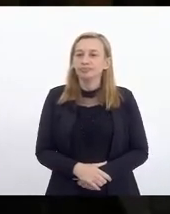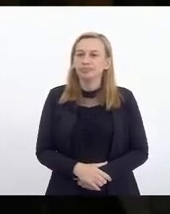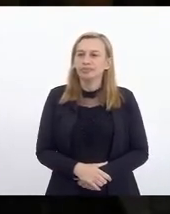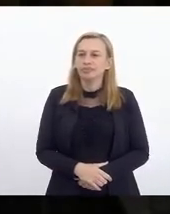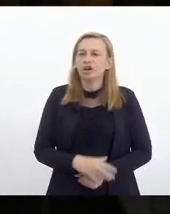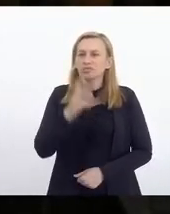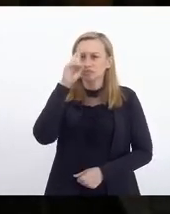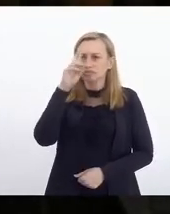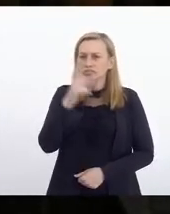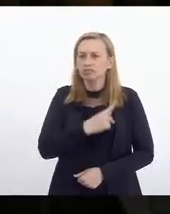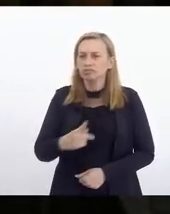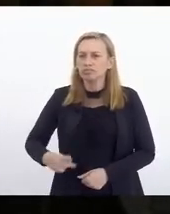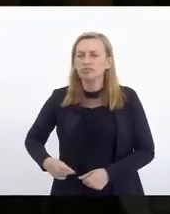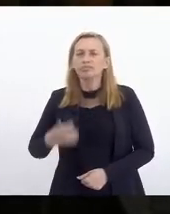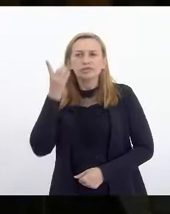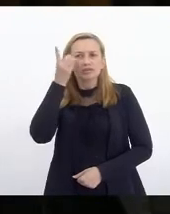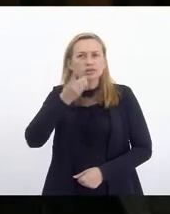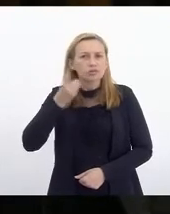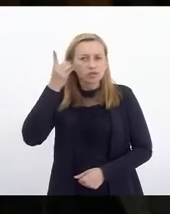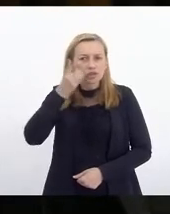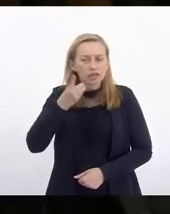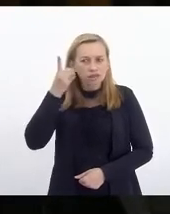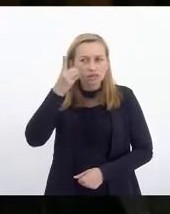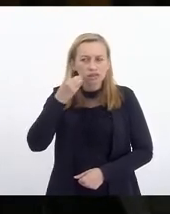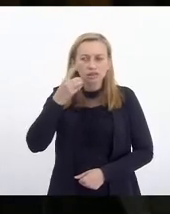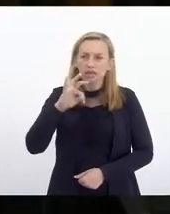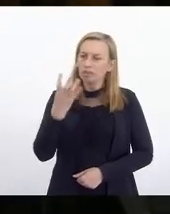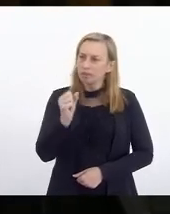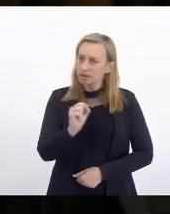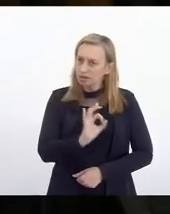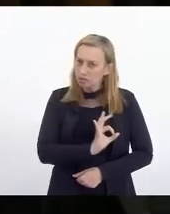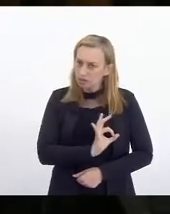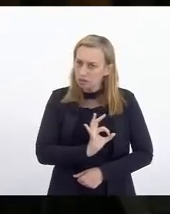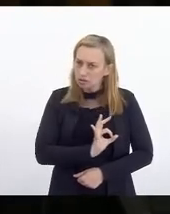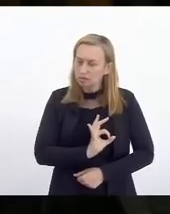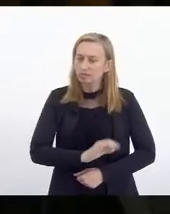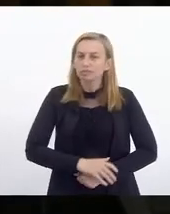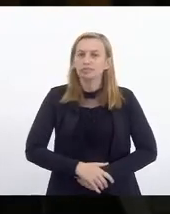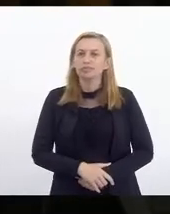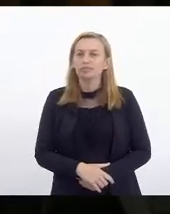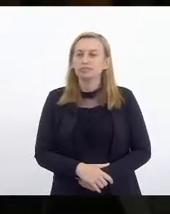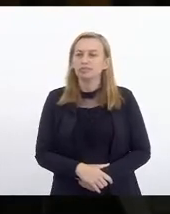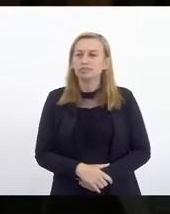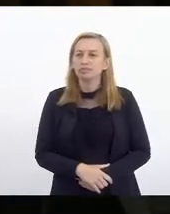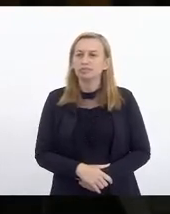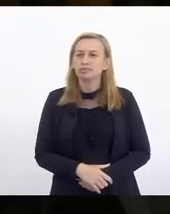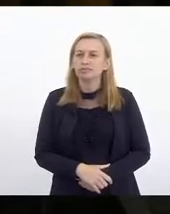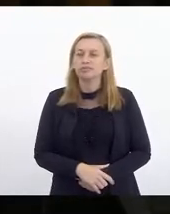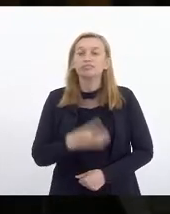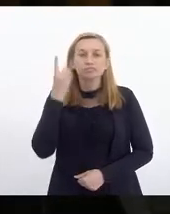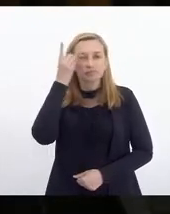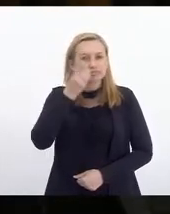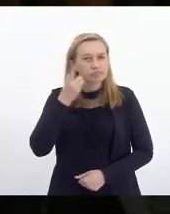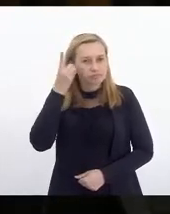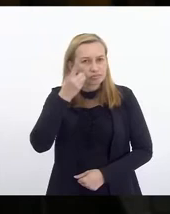Senhora presidente, deputada Marta Rocha. Senhora deputada